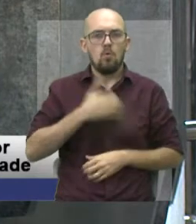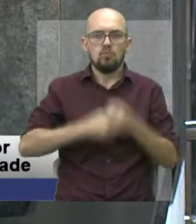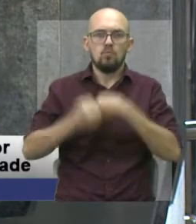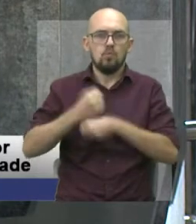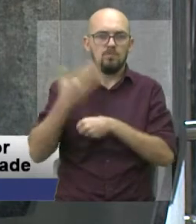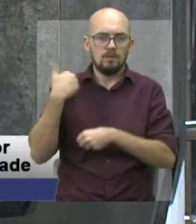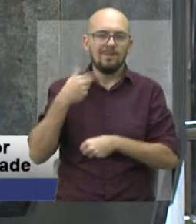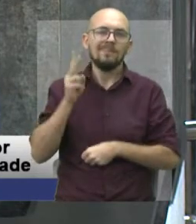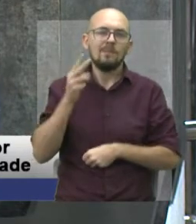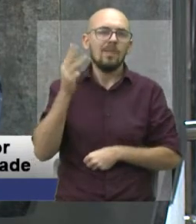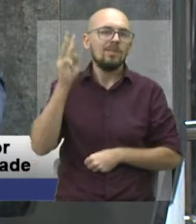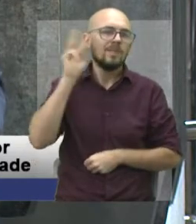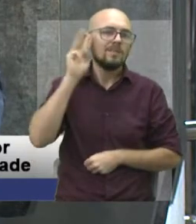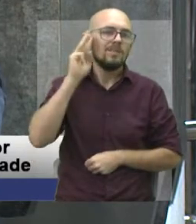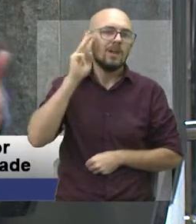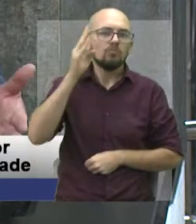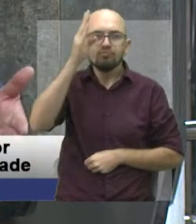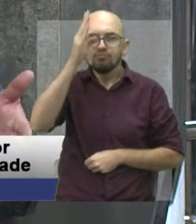toda terça-feira.